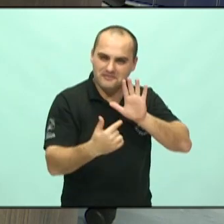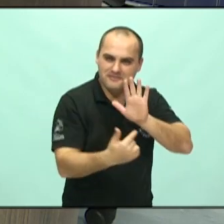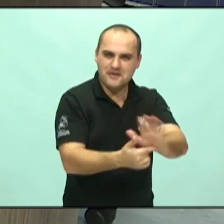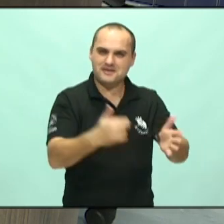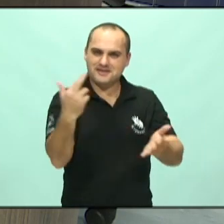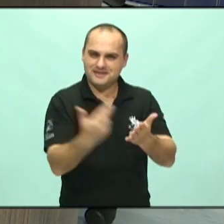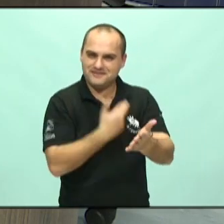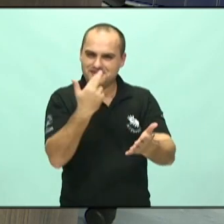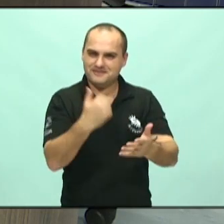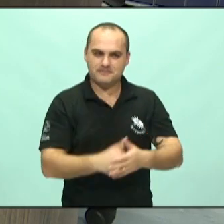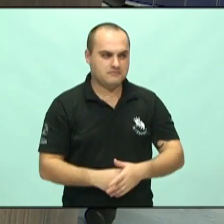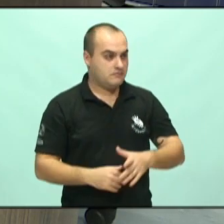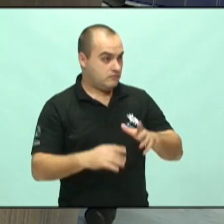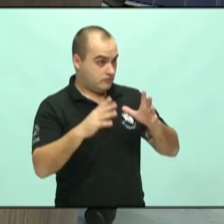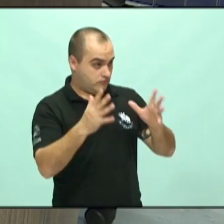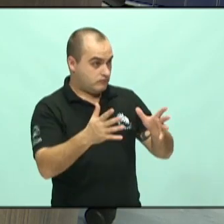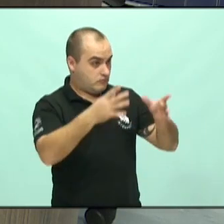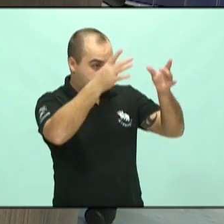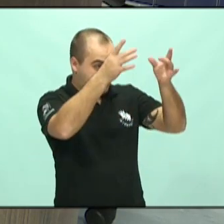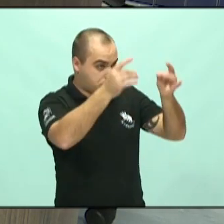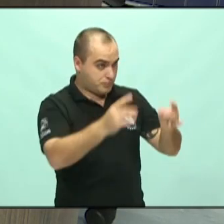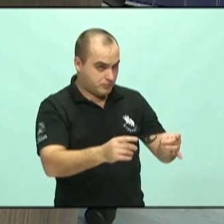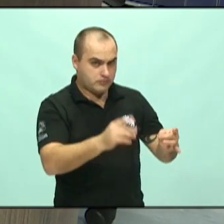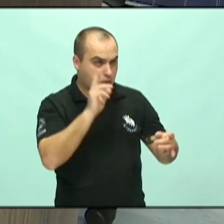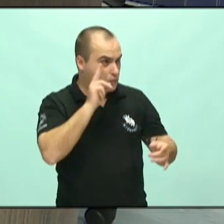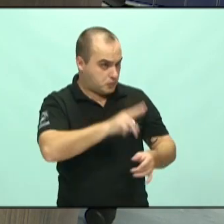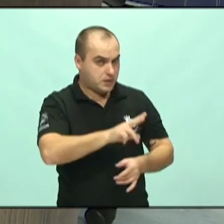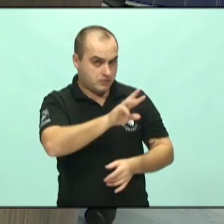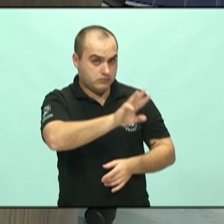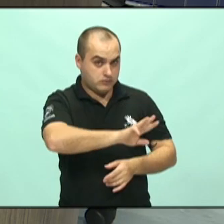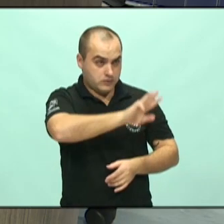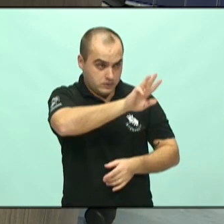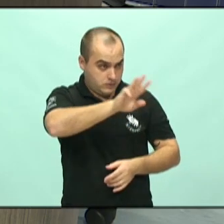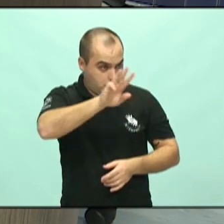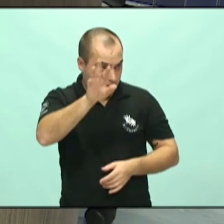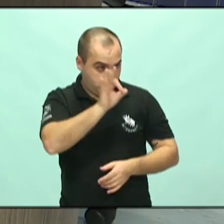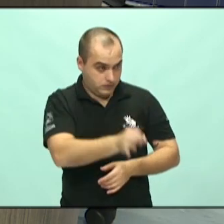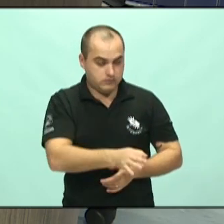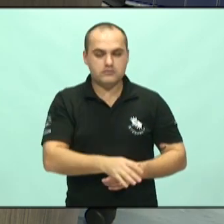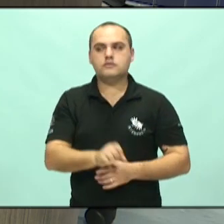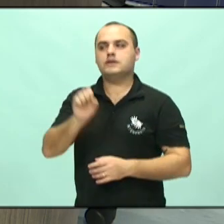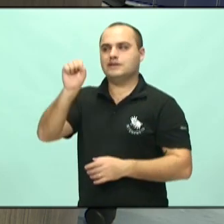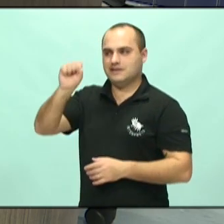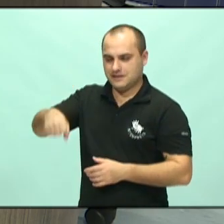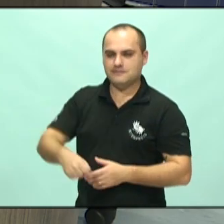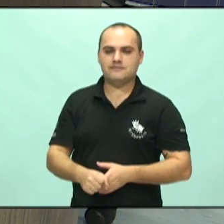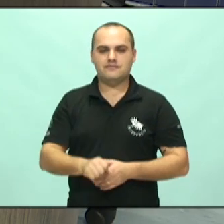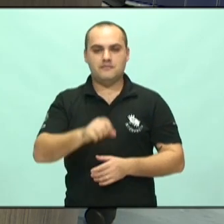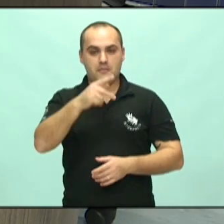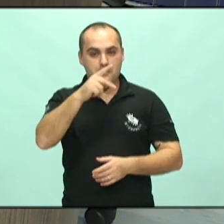Isso mesmo. A programação completa para conferir está no site de vocês. Isso mesmo.